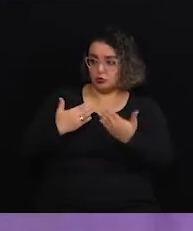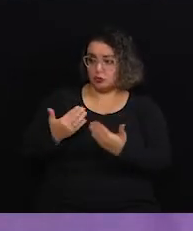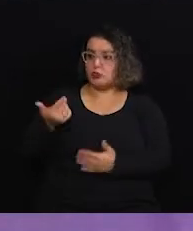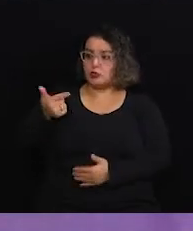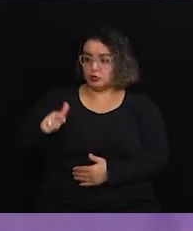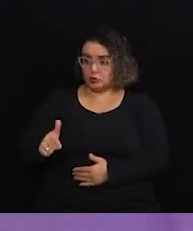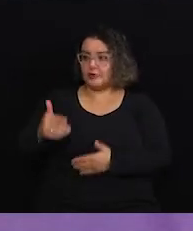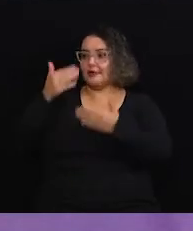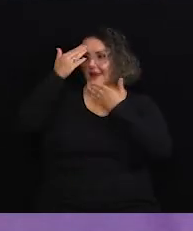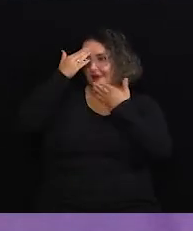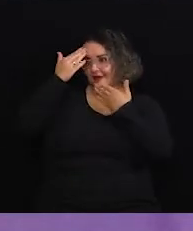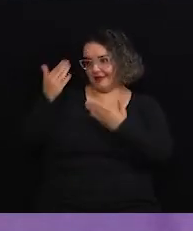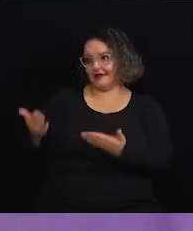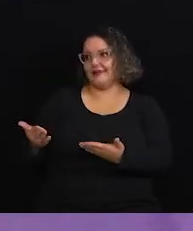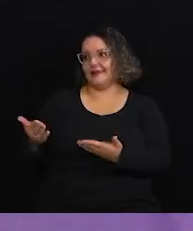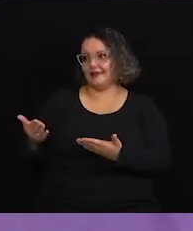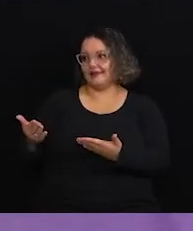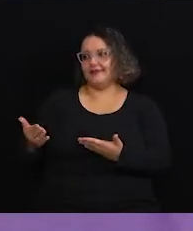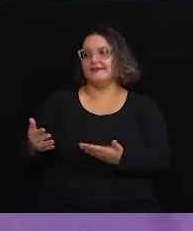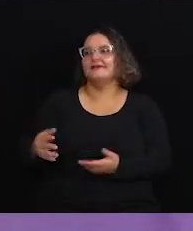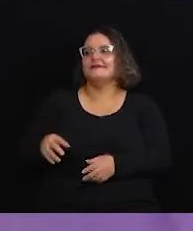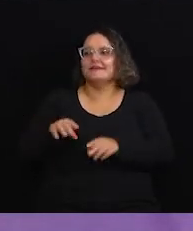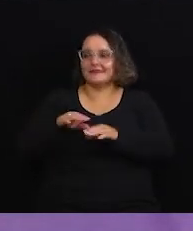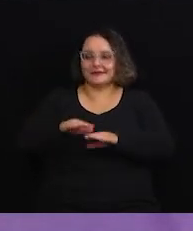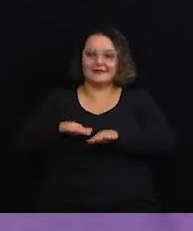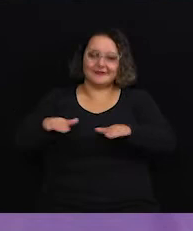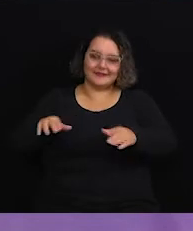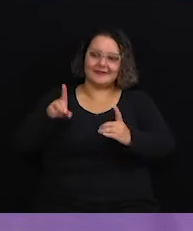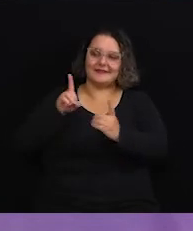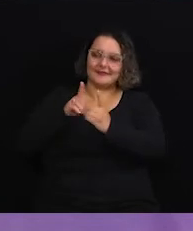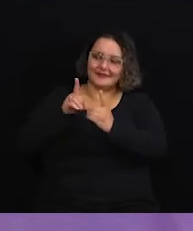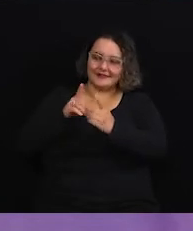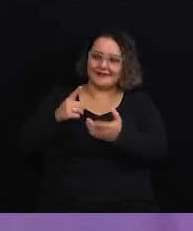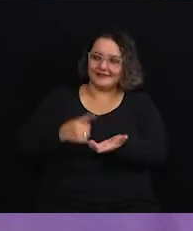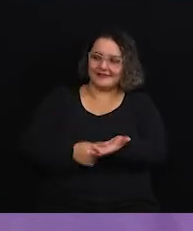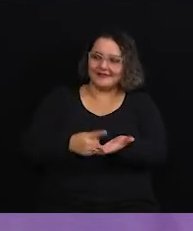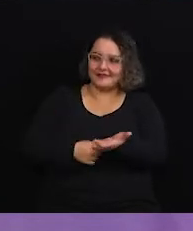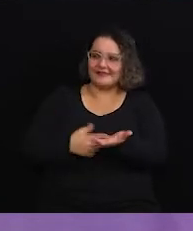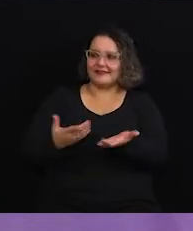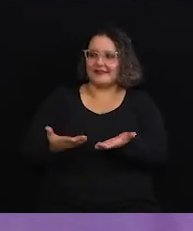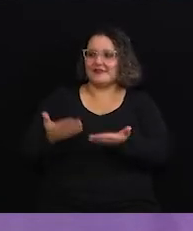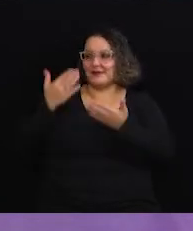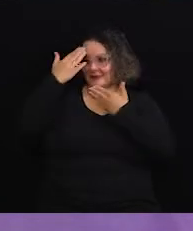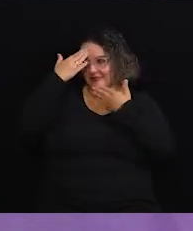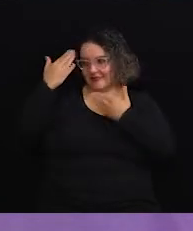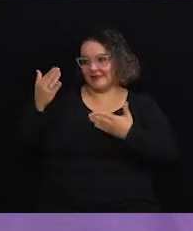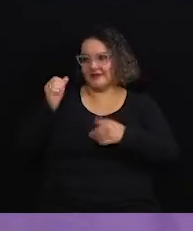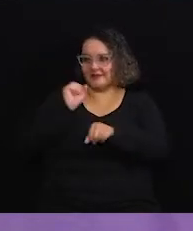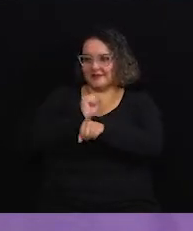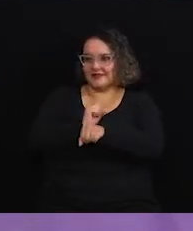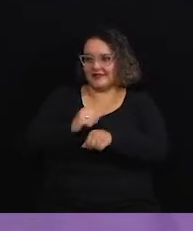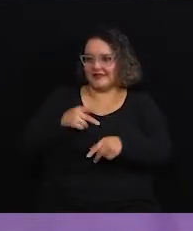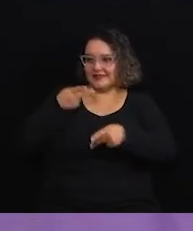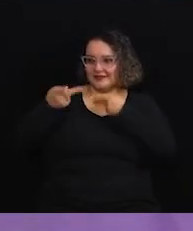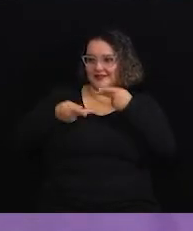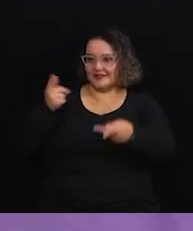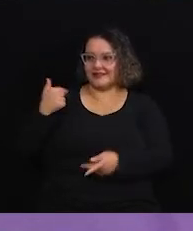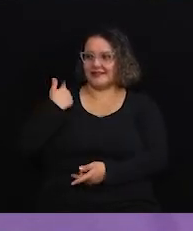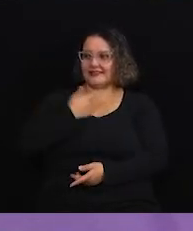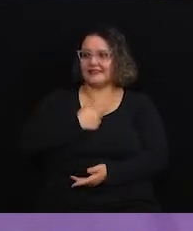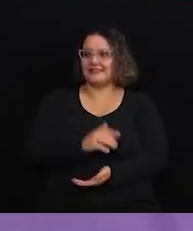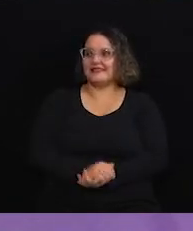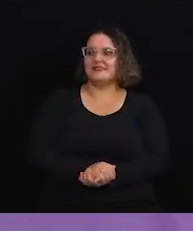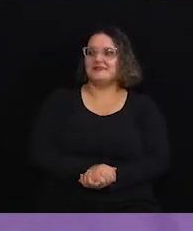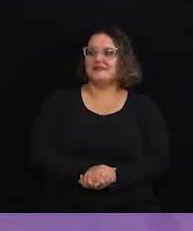mais uma vez eu quero te agradecer. A senhora, a gente está vendo, está no meio do consultório, no meio dos atendimentos. Muito obrigada por parar e falar com a gente